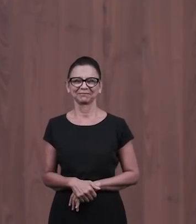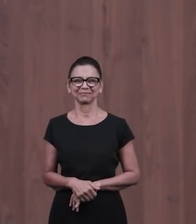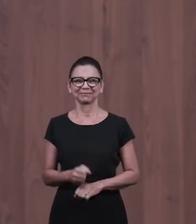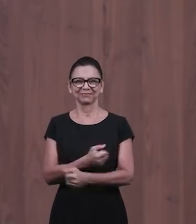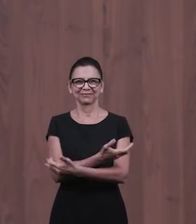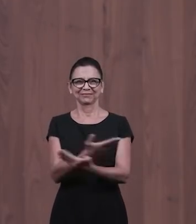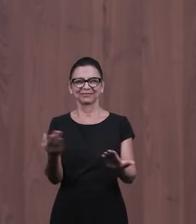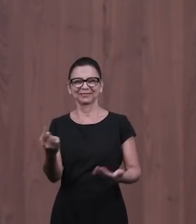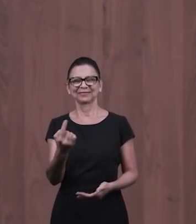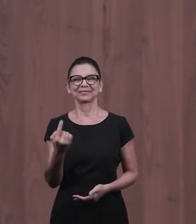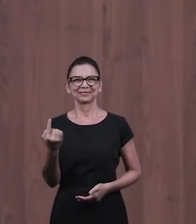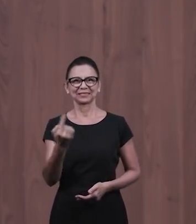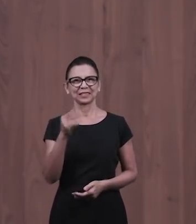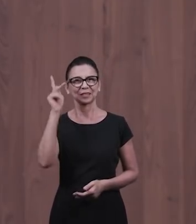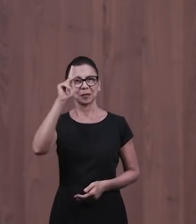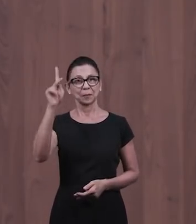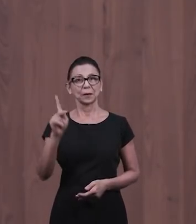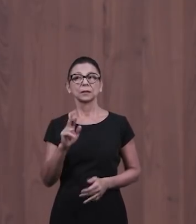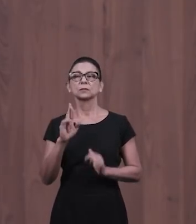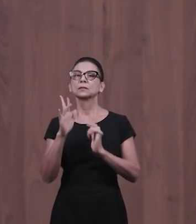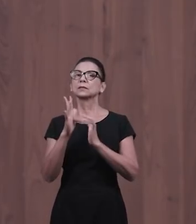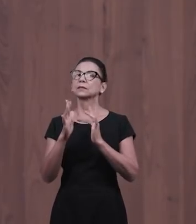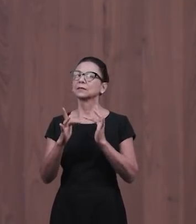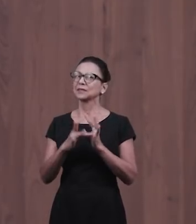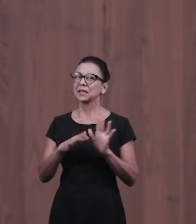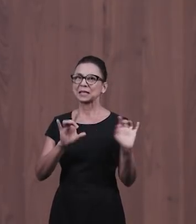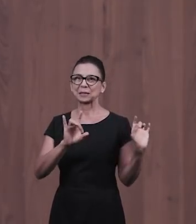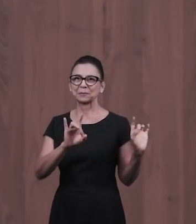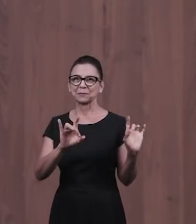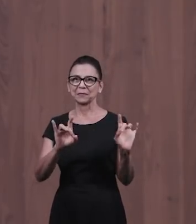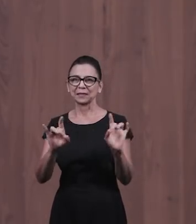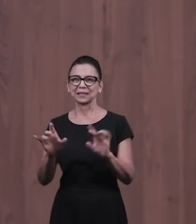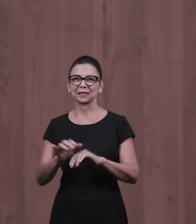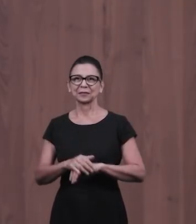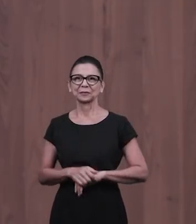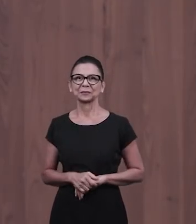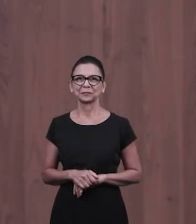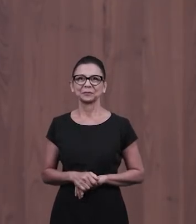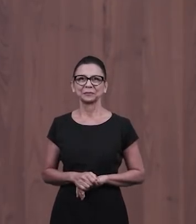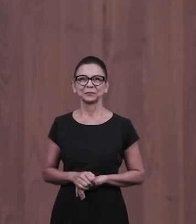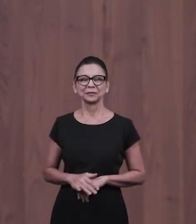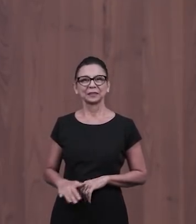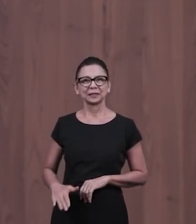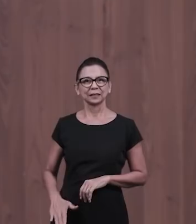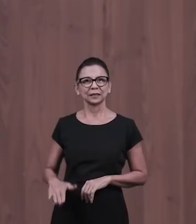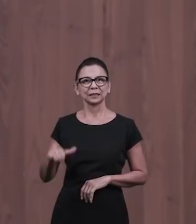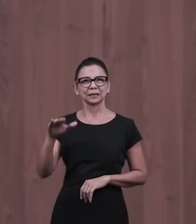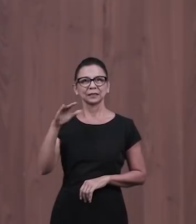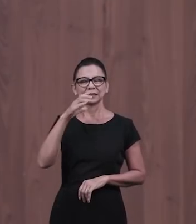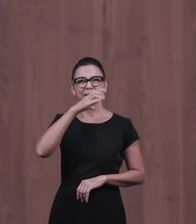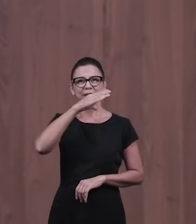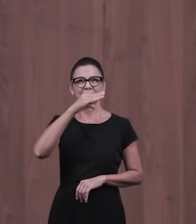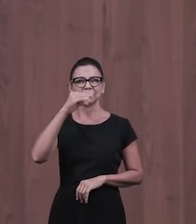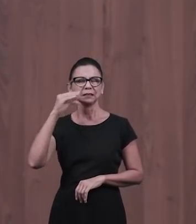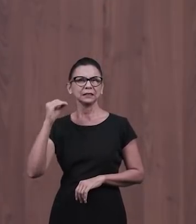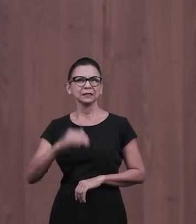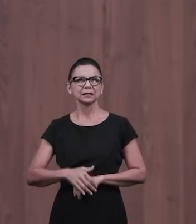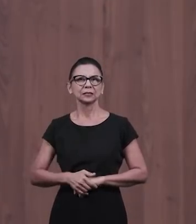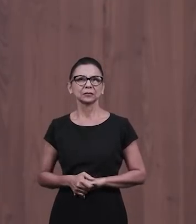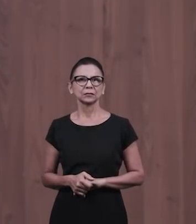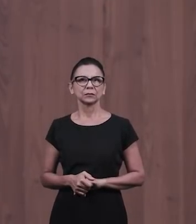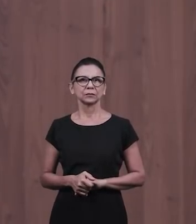Saudamos a todos com a paz do Senhor Jesus, em especial as crianças, intermediários e adolescentes que acompanham esta